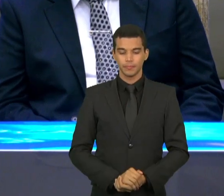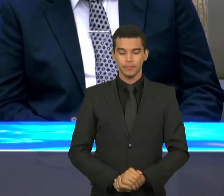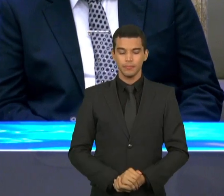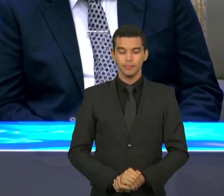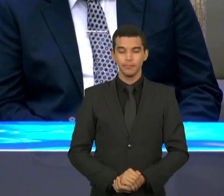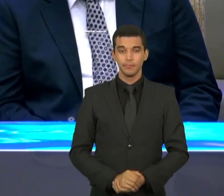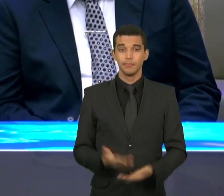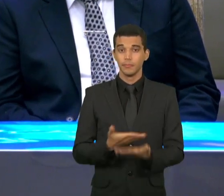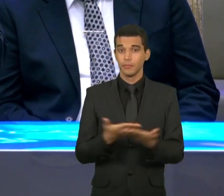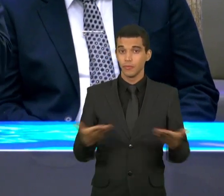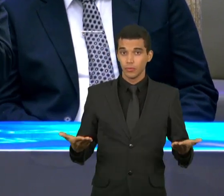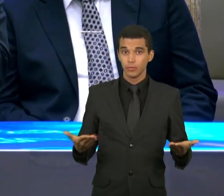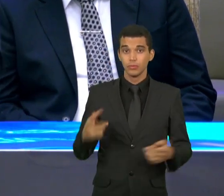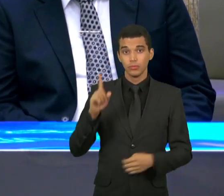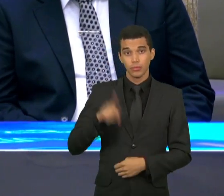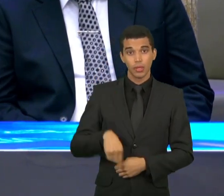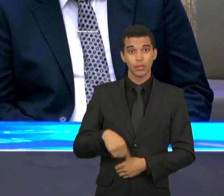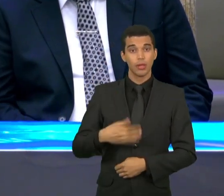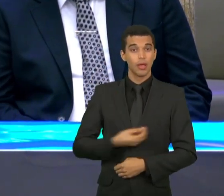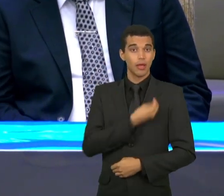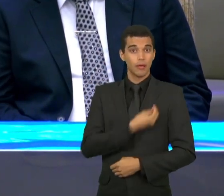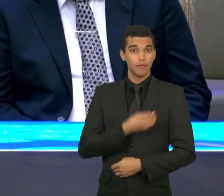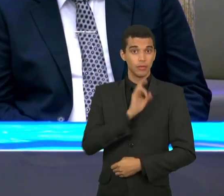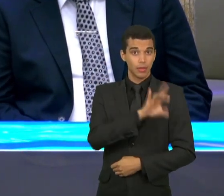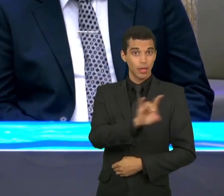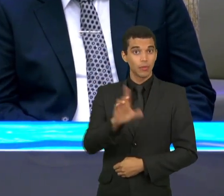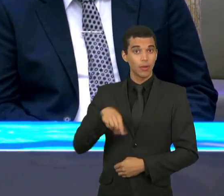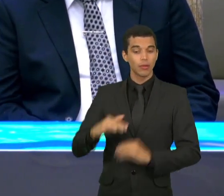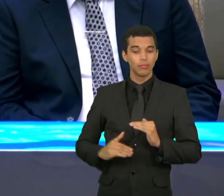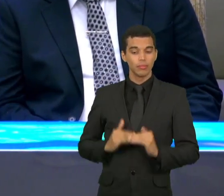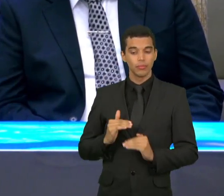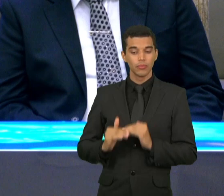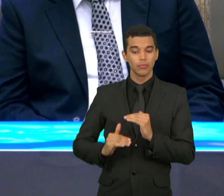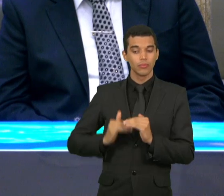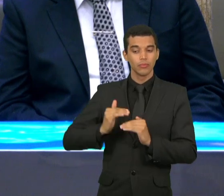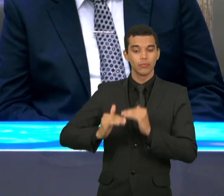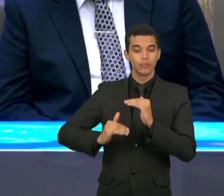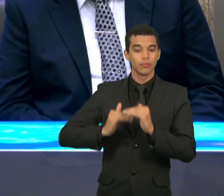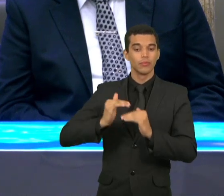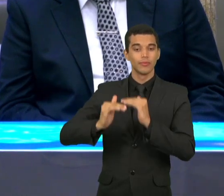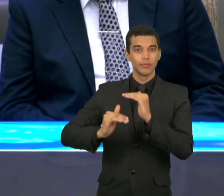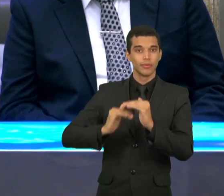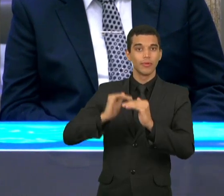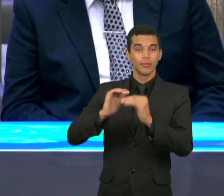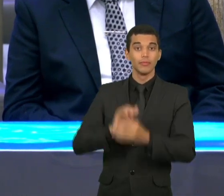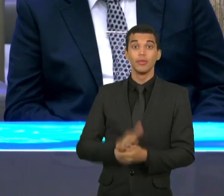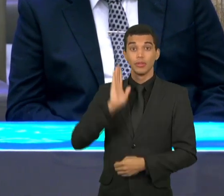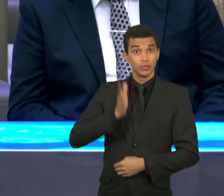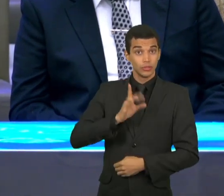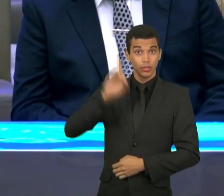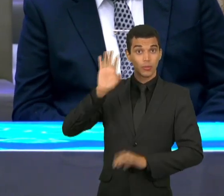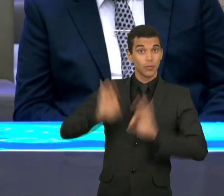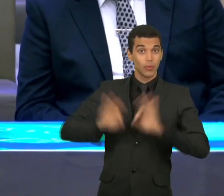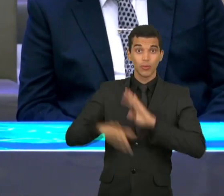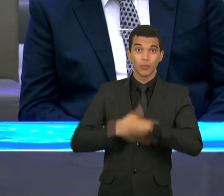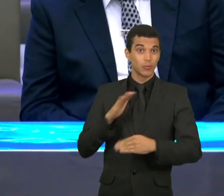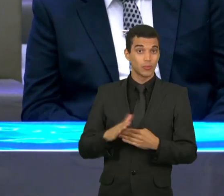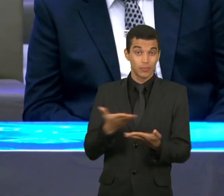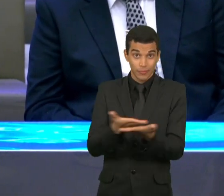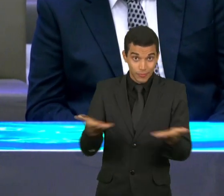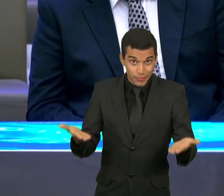Que vocês estão num processo e que Deus já tinha preparado tudo para vocês.